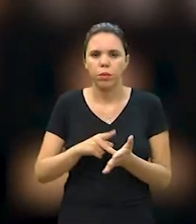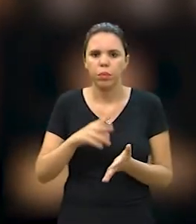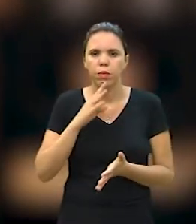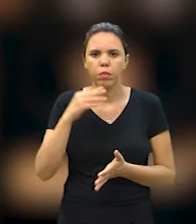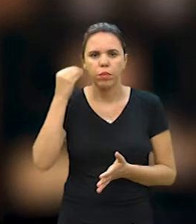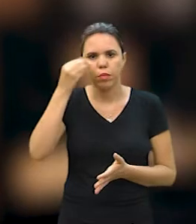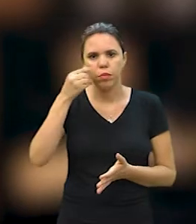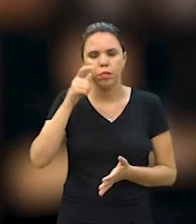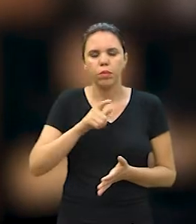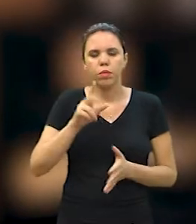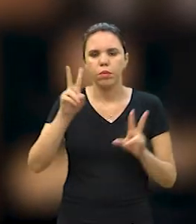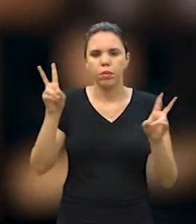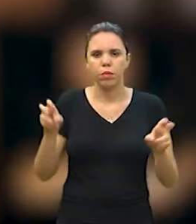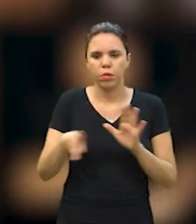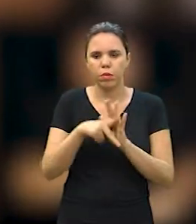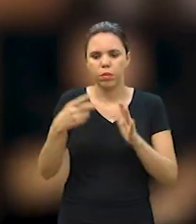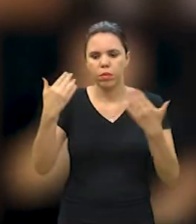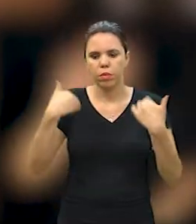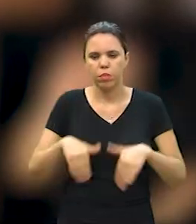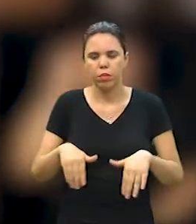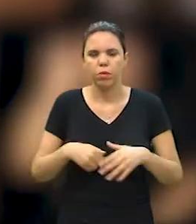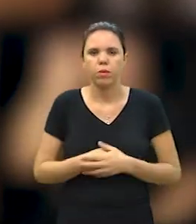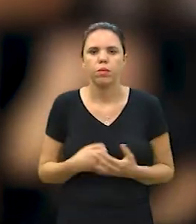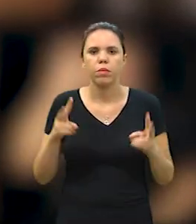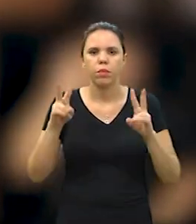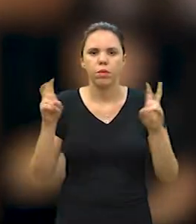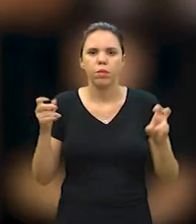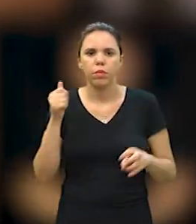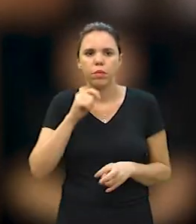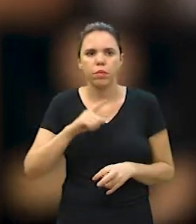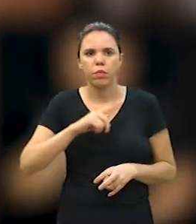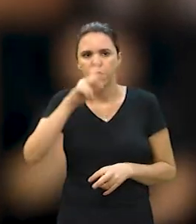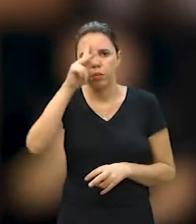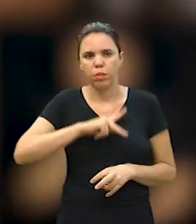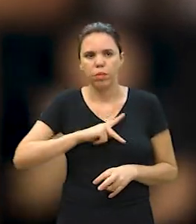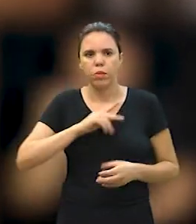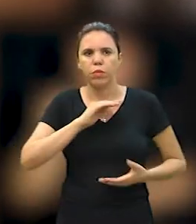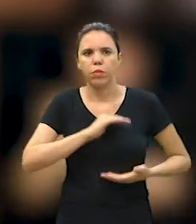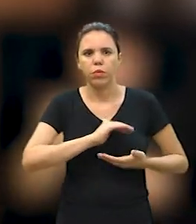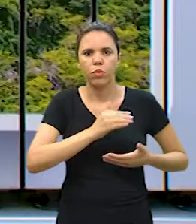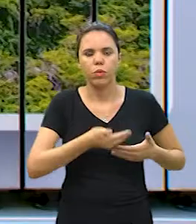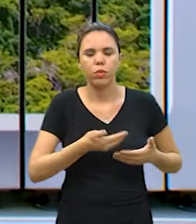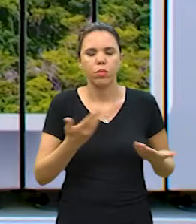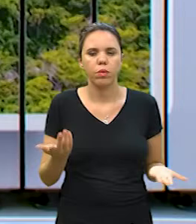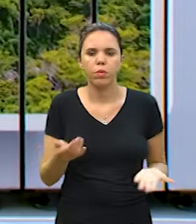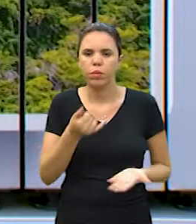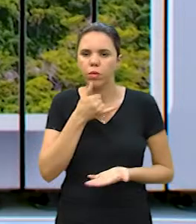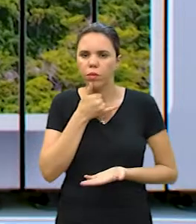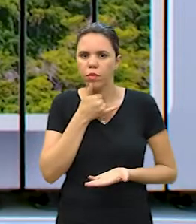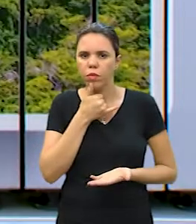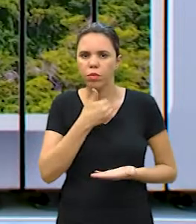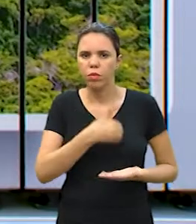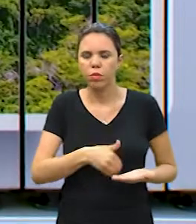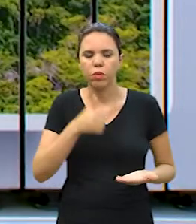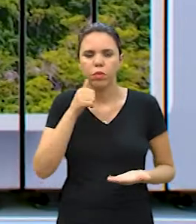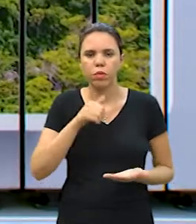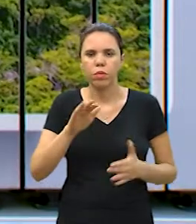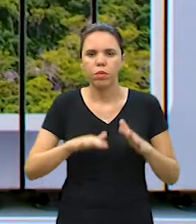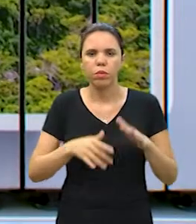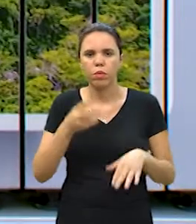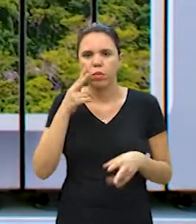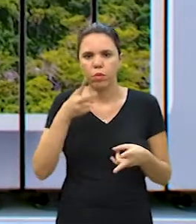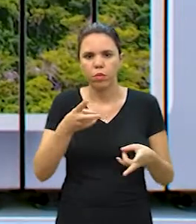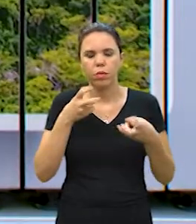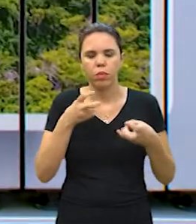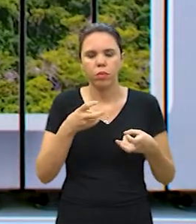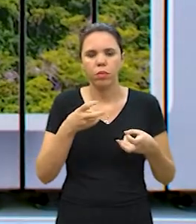é do conhecimento da mulher sobre o seu próprio corpo. Qual a relação que a mulher tem com o seu próprio corpo? Né? Infelizmente, o corpo da mulher muitas vezes ou ele